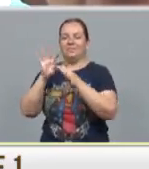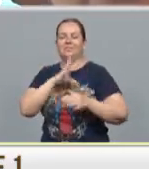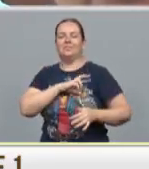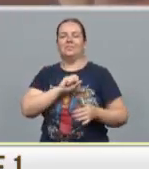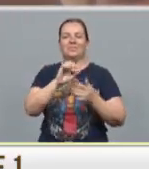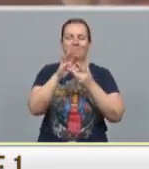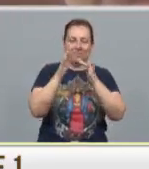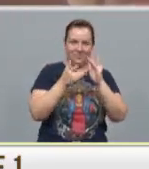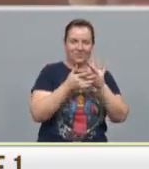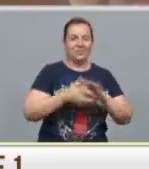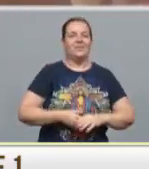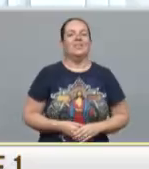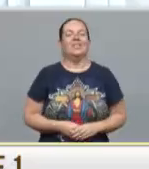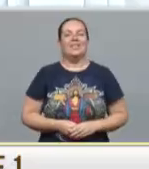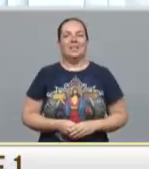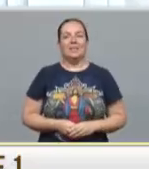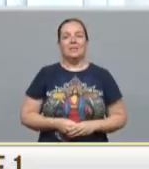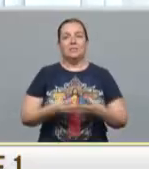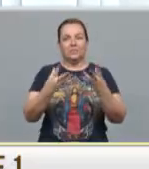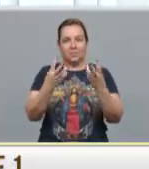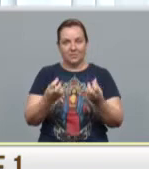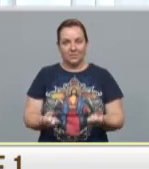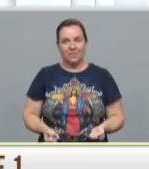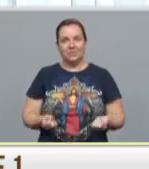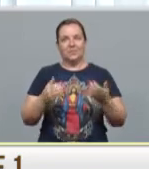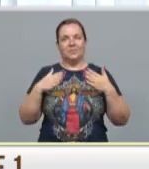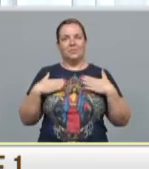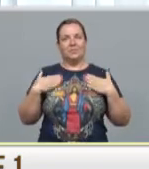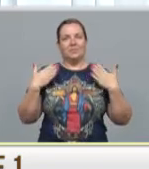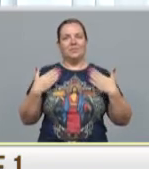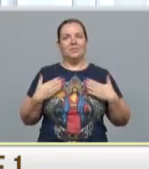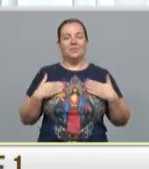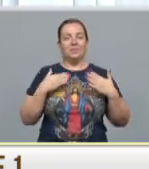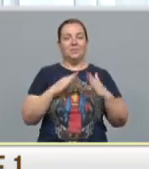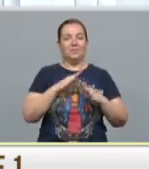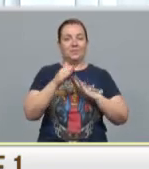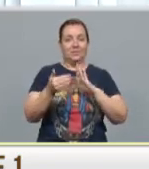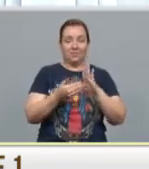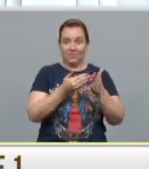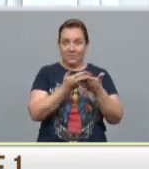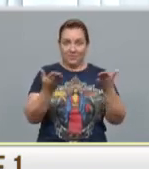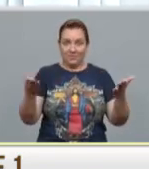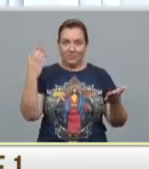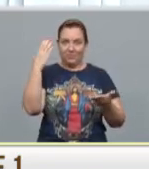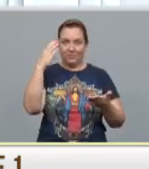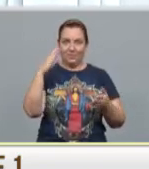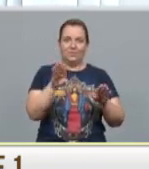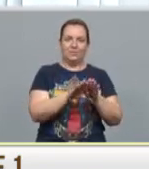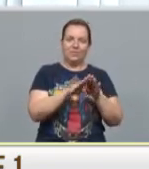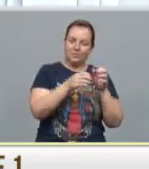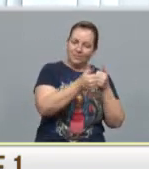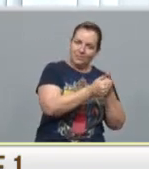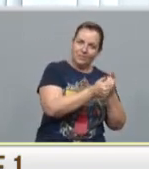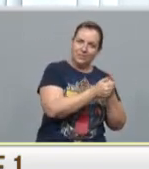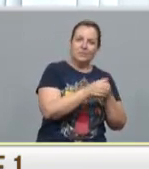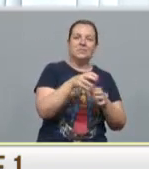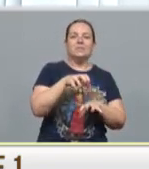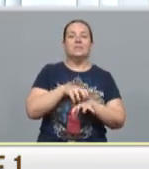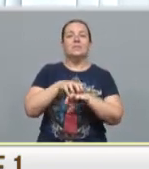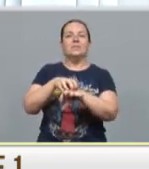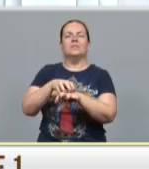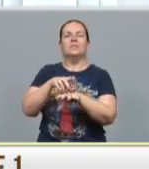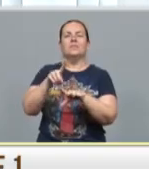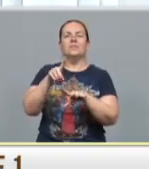reuniu no amor de Cristo. Queremos acolher com grande alegria todos de Curitiba, região metropolitana, também uma caravana que está conosco